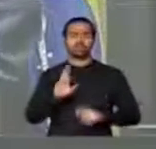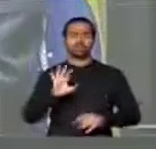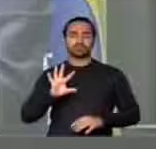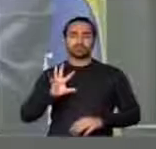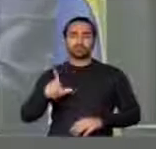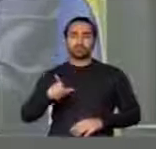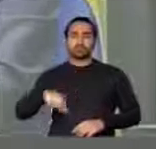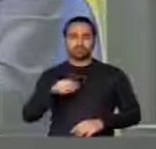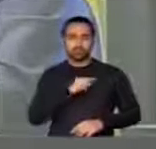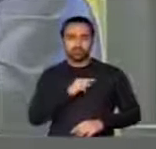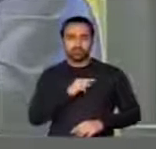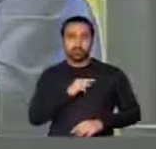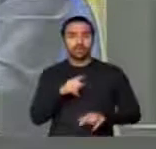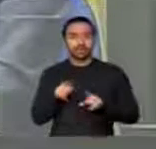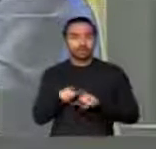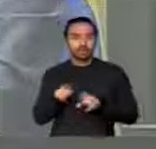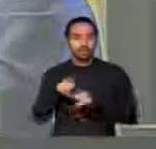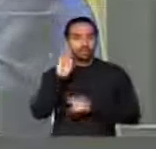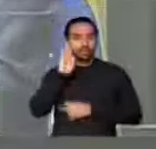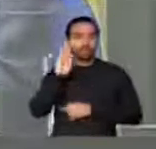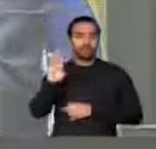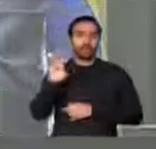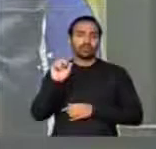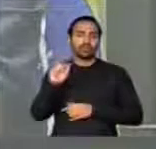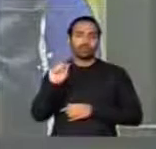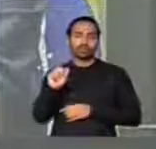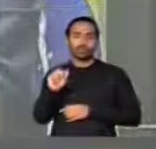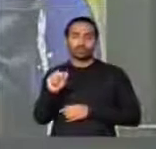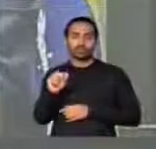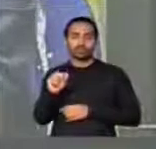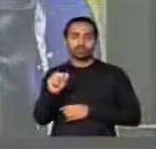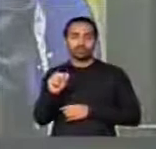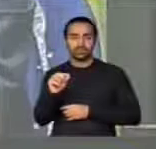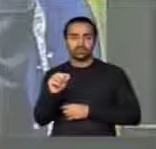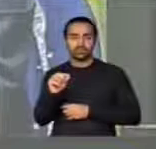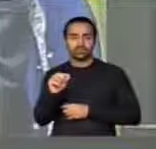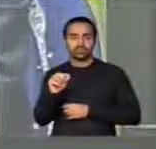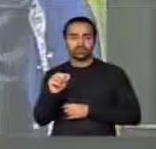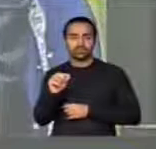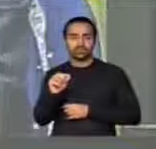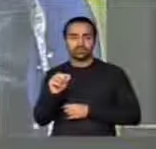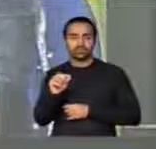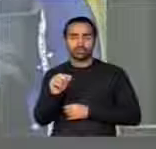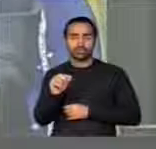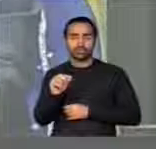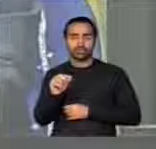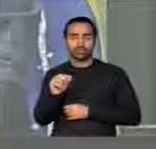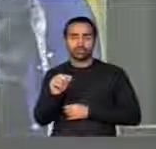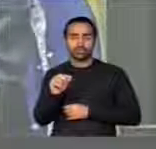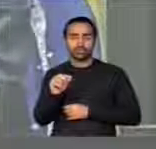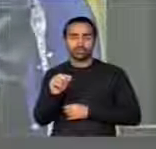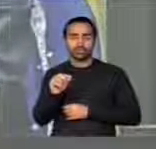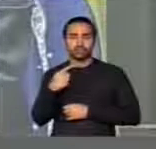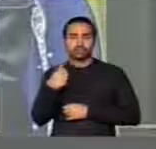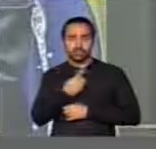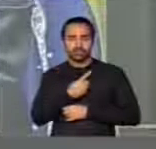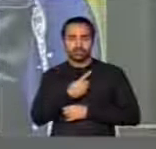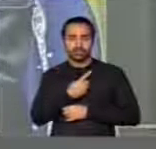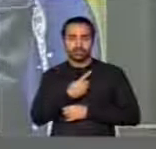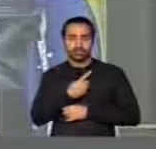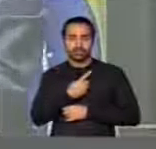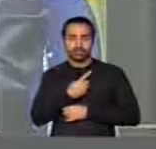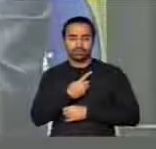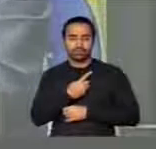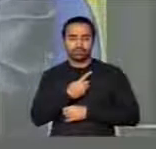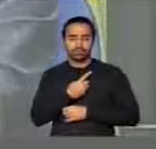nome, sobretudo, da orientação que nos cabe receber em nome